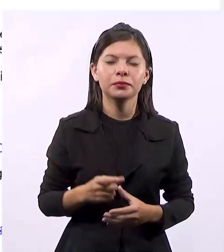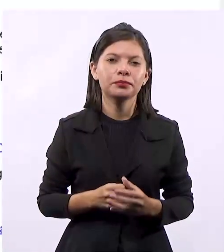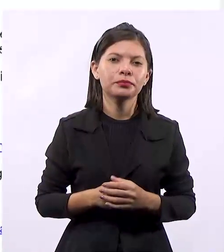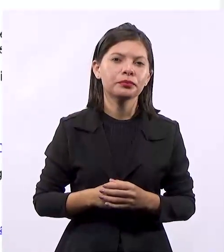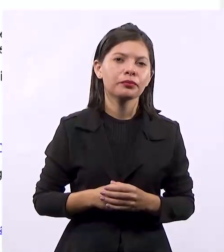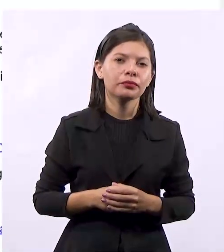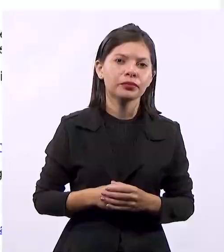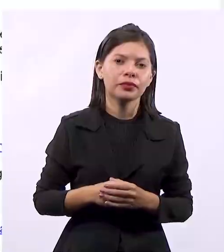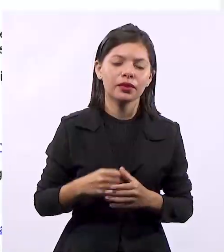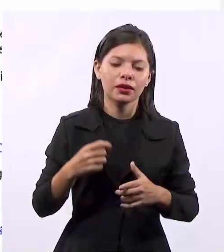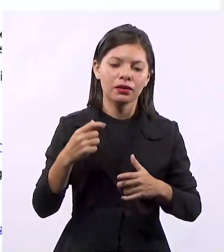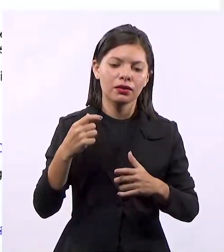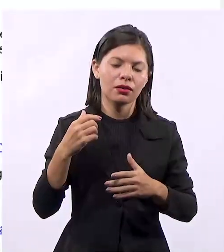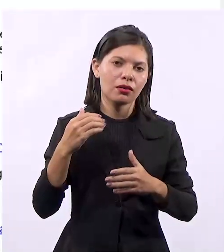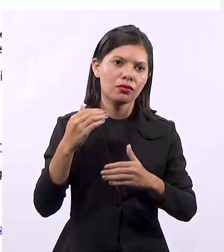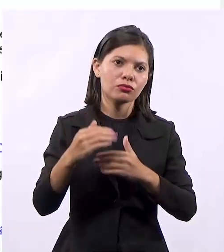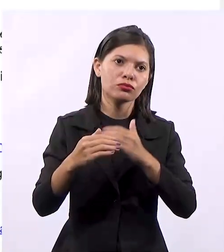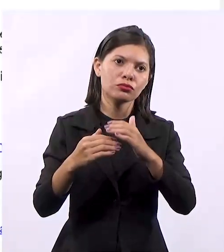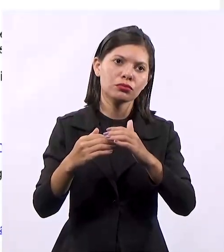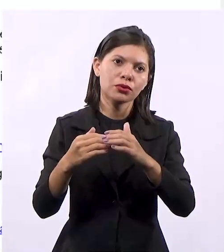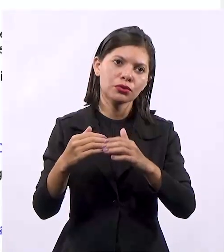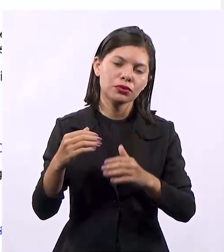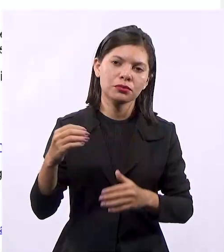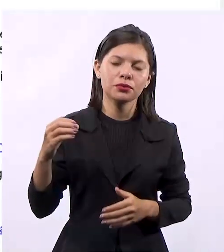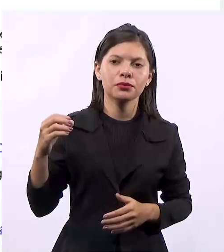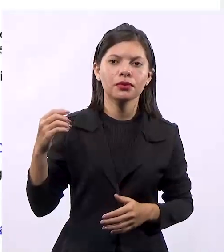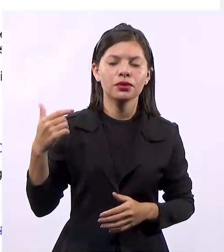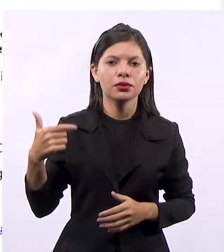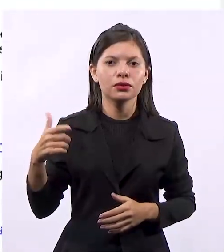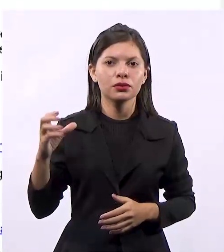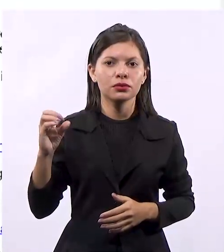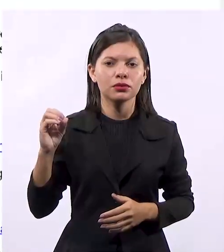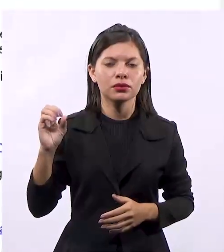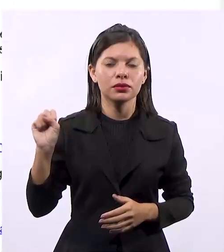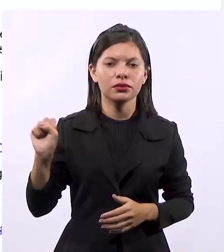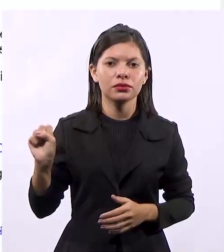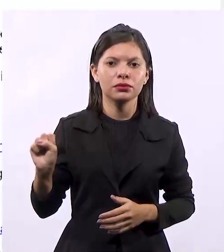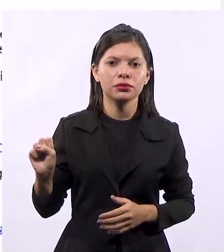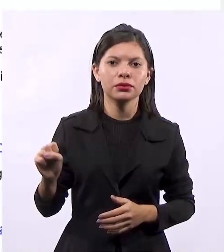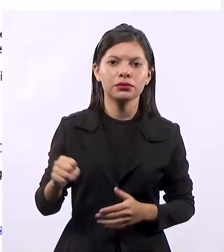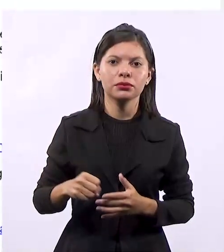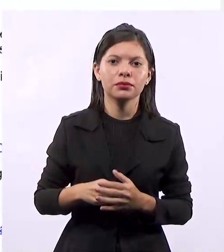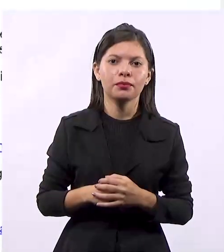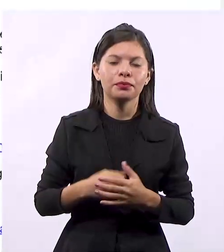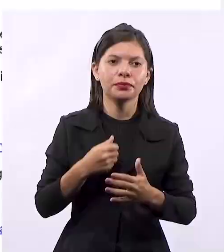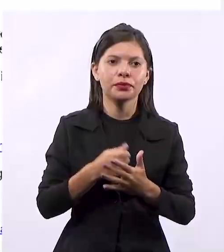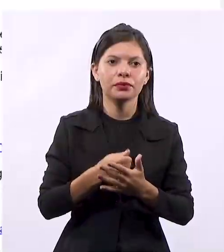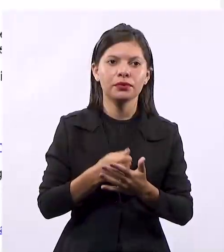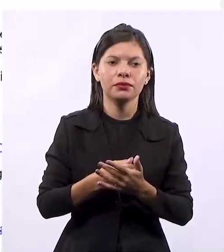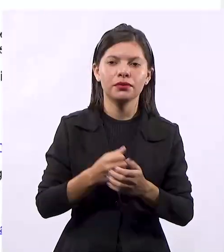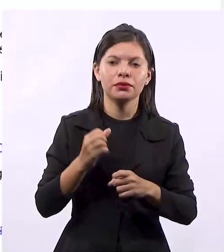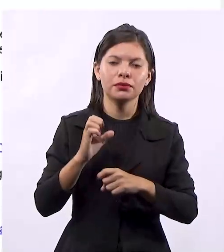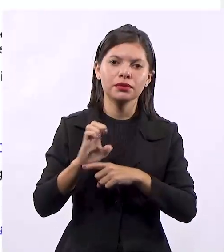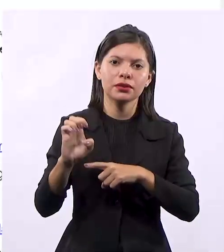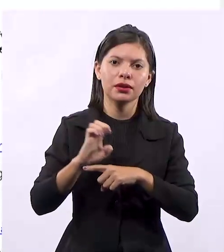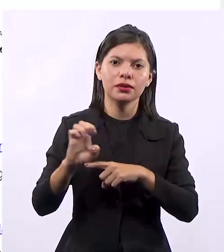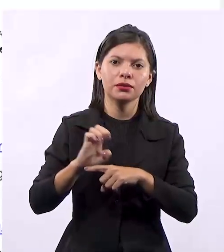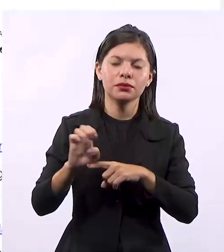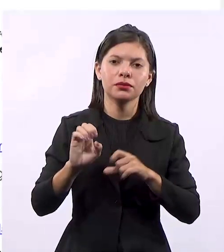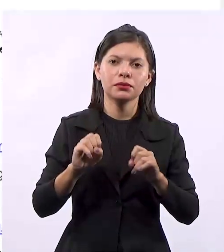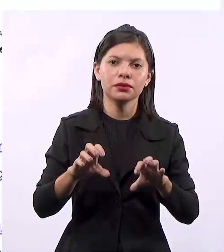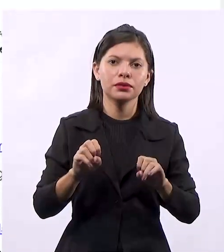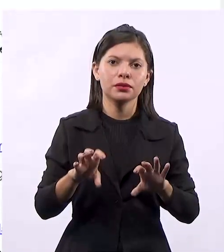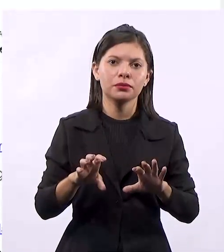vai trabalhar a ideia no 208, que é o dever do Estado com a educação